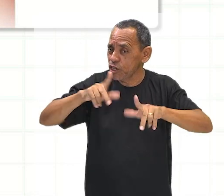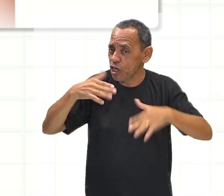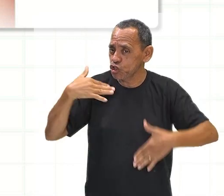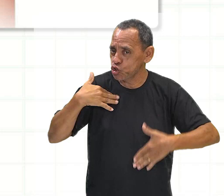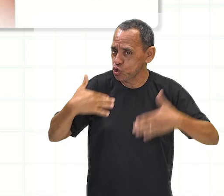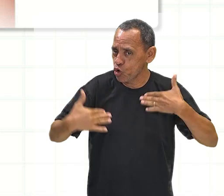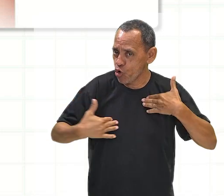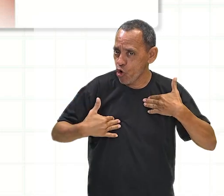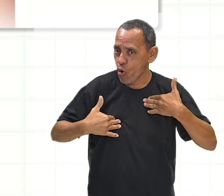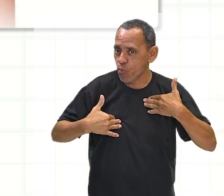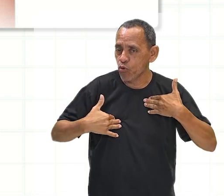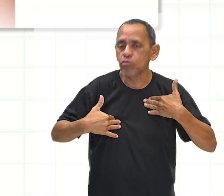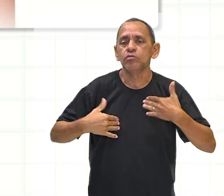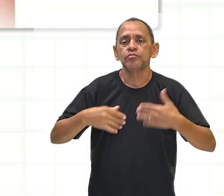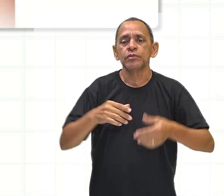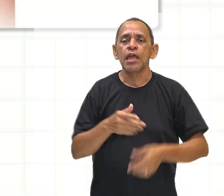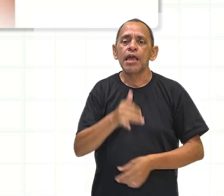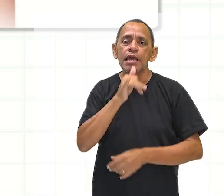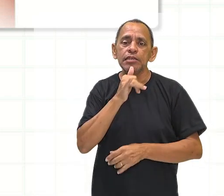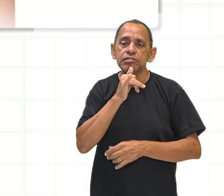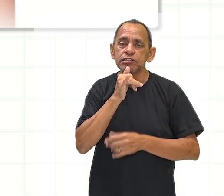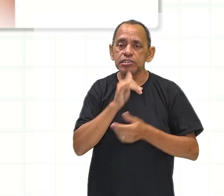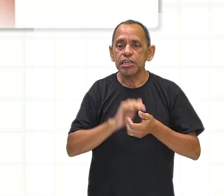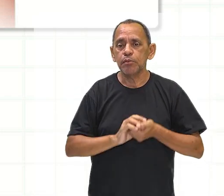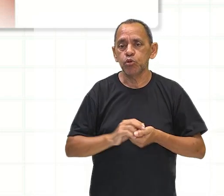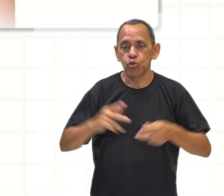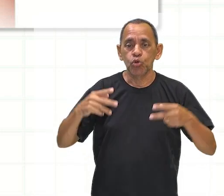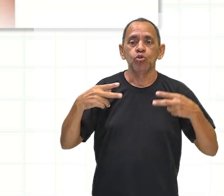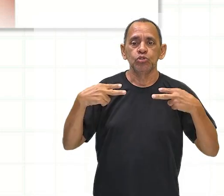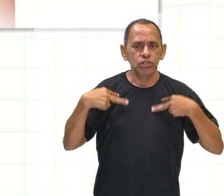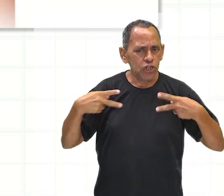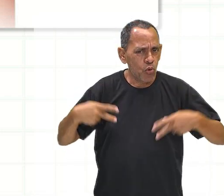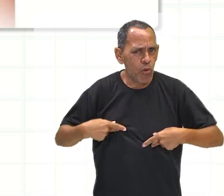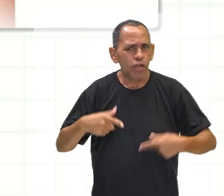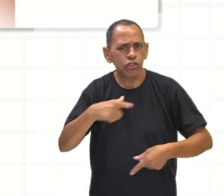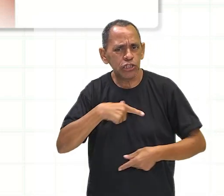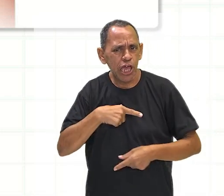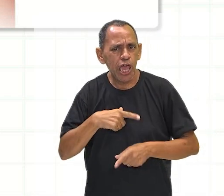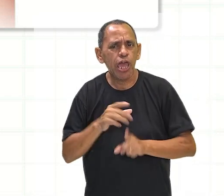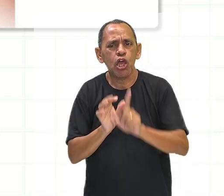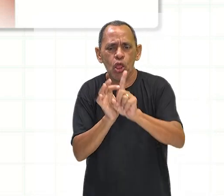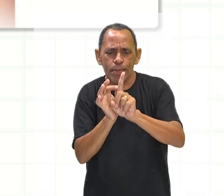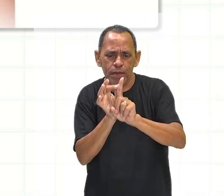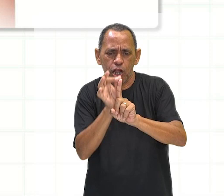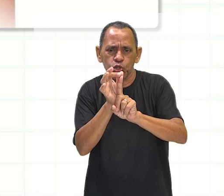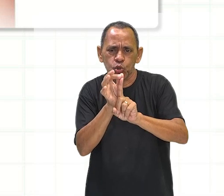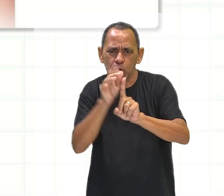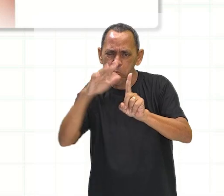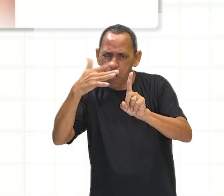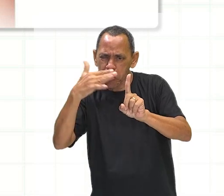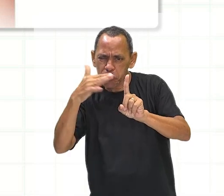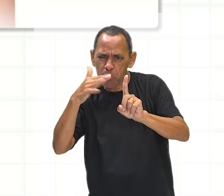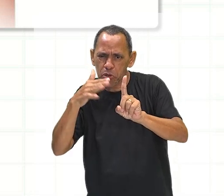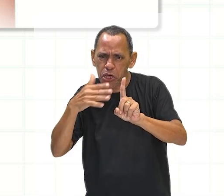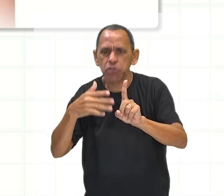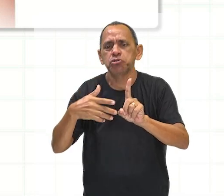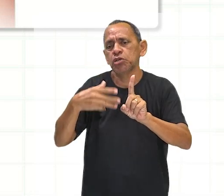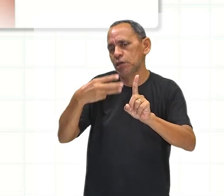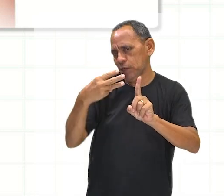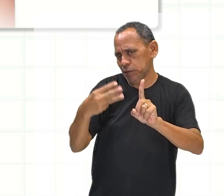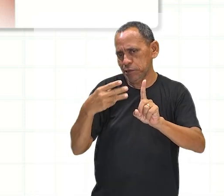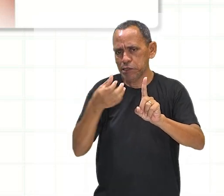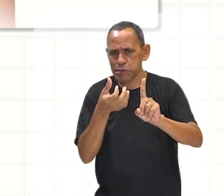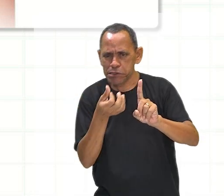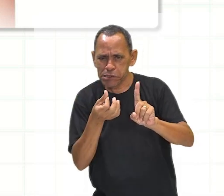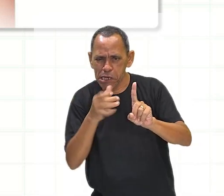Né? Qual a importância de ter uma temperatura mais baixa? Né? A gente sabe que a nossa temperatura média corporal, ela varia ali entre os